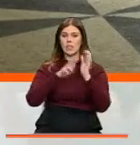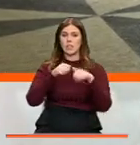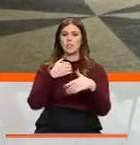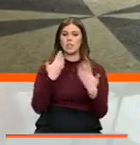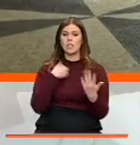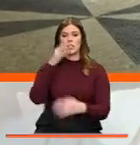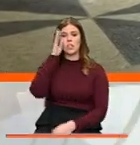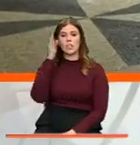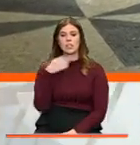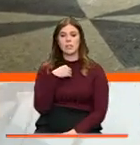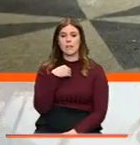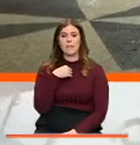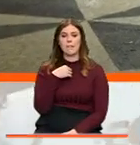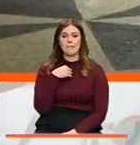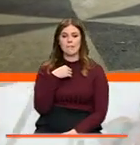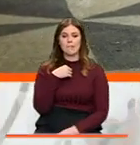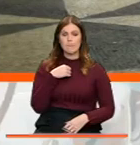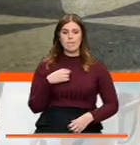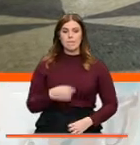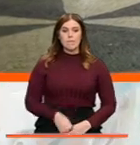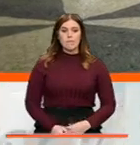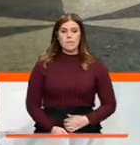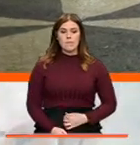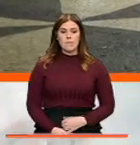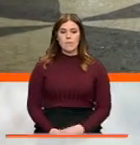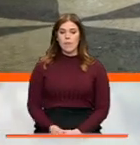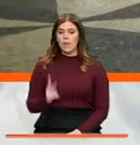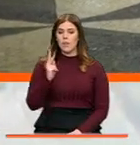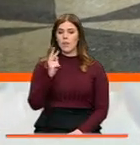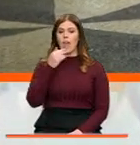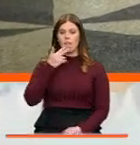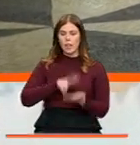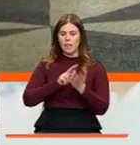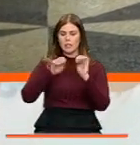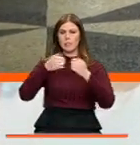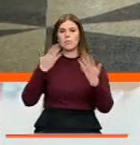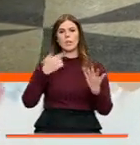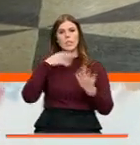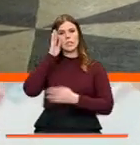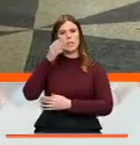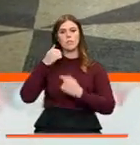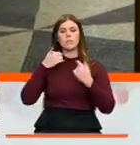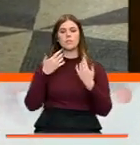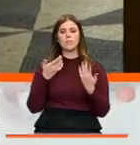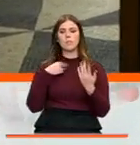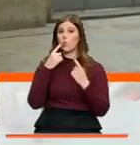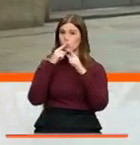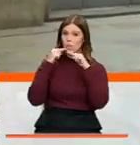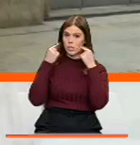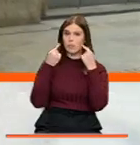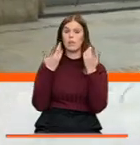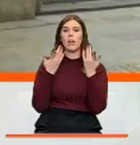Tem. E como sabe, diga. Vítor, e como sabe, um